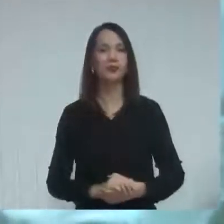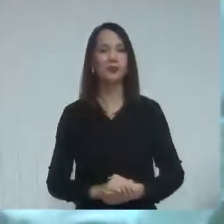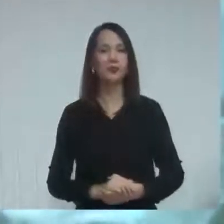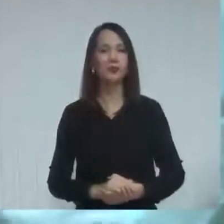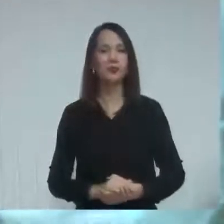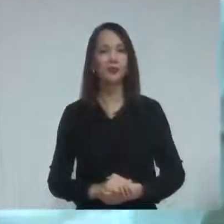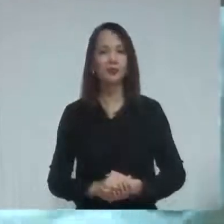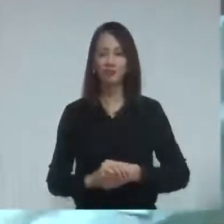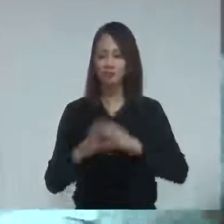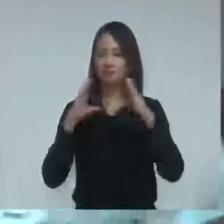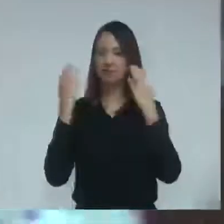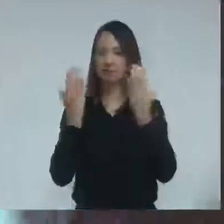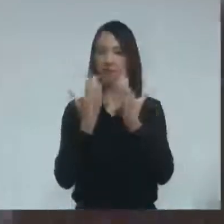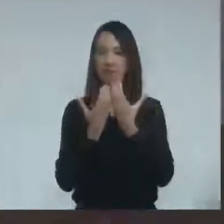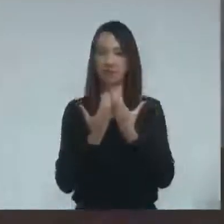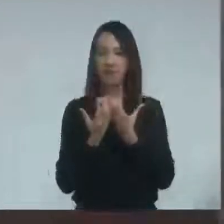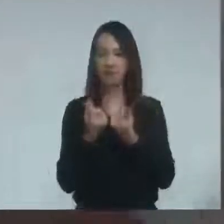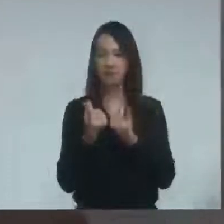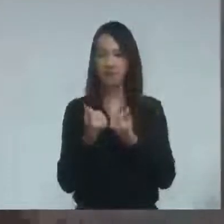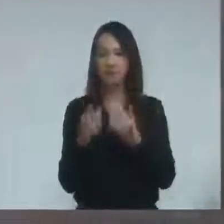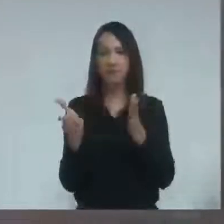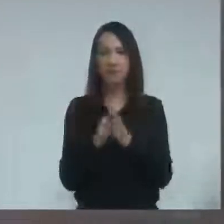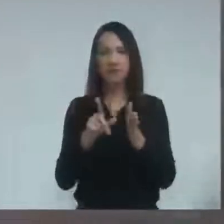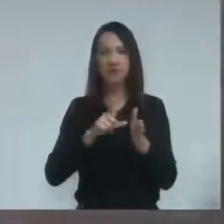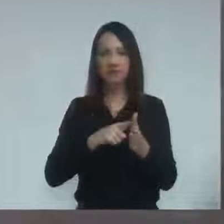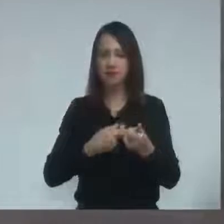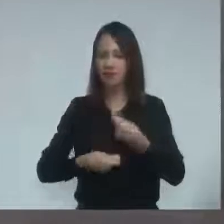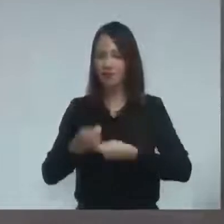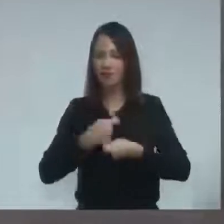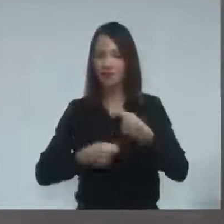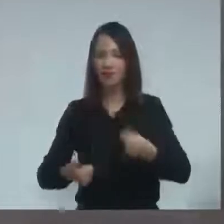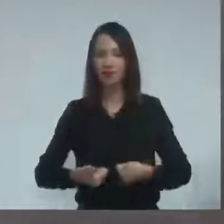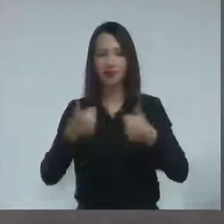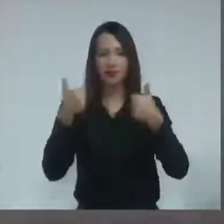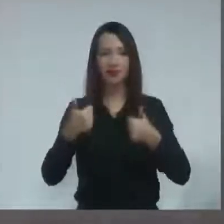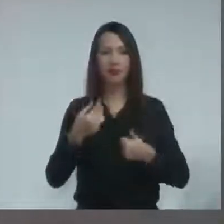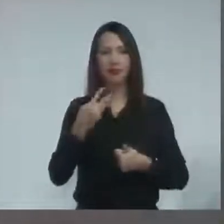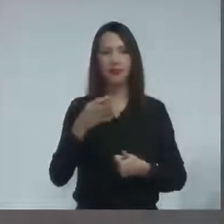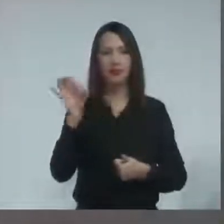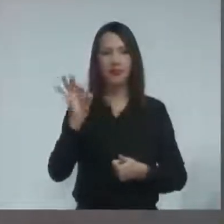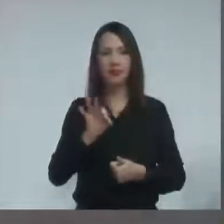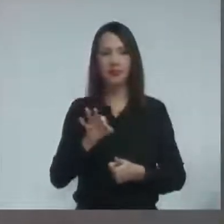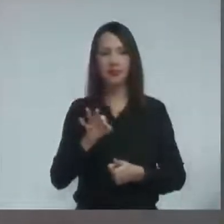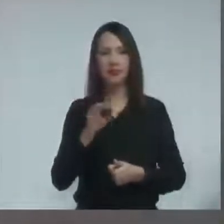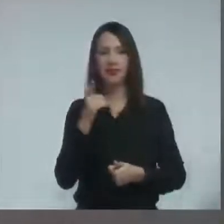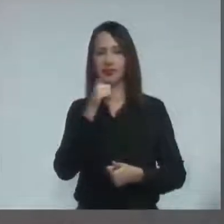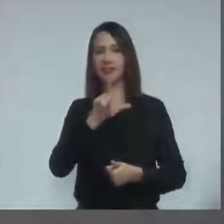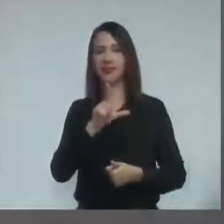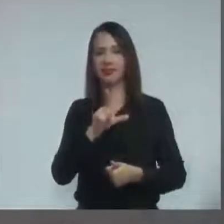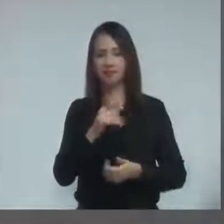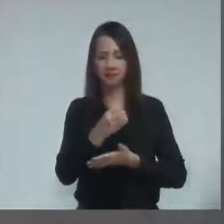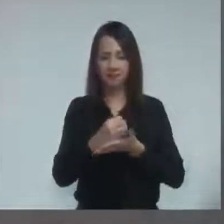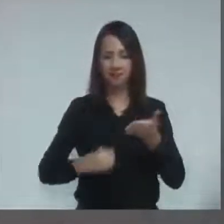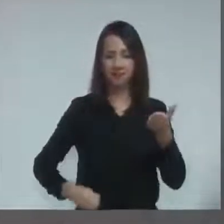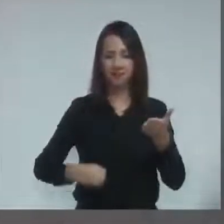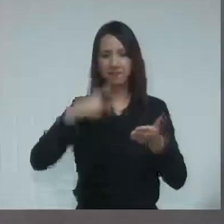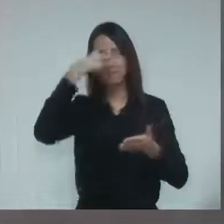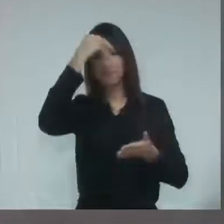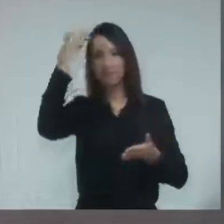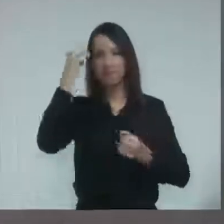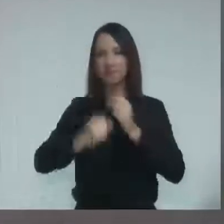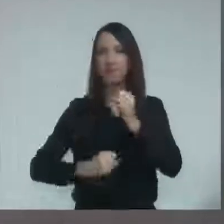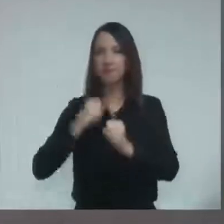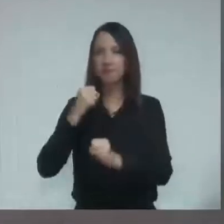de administrar os seus recursos próprios, né, os 3% que a gente gasta aqui do orçamento municipal